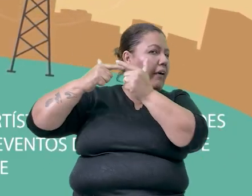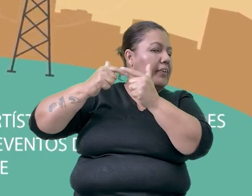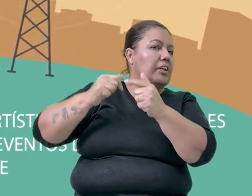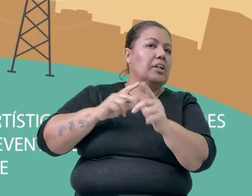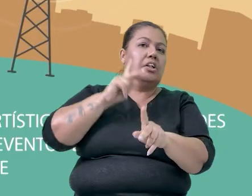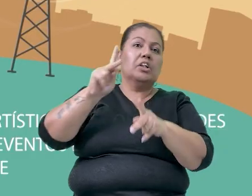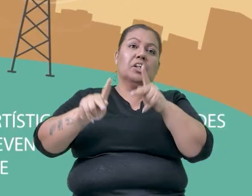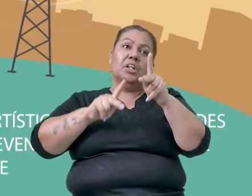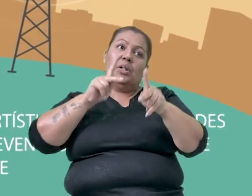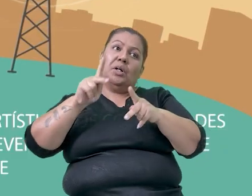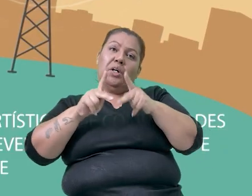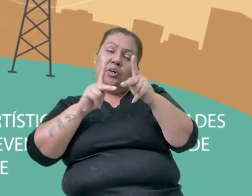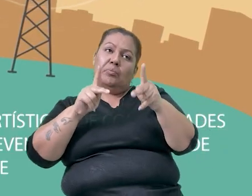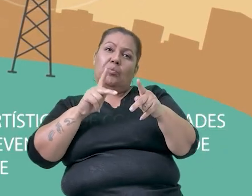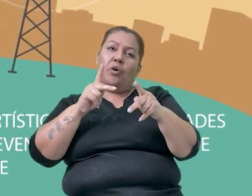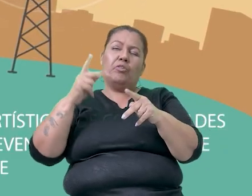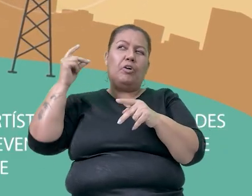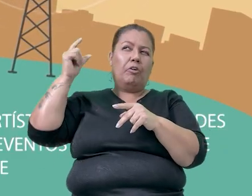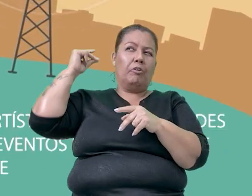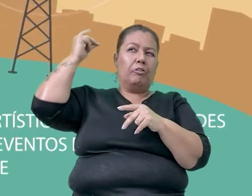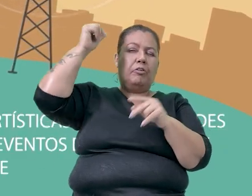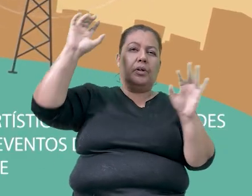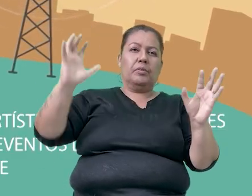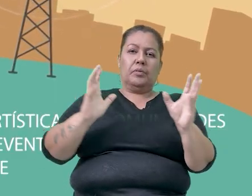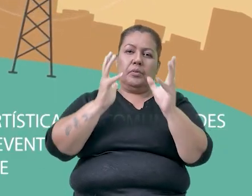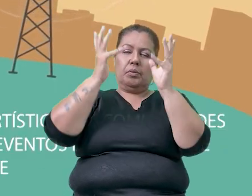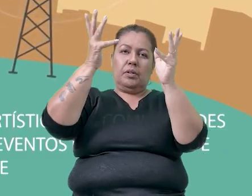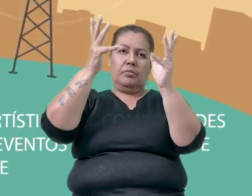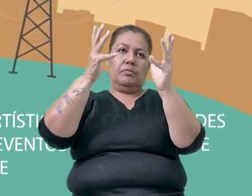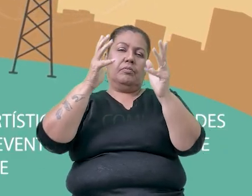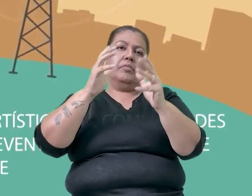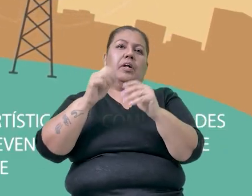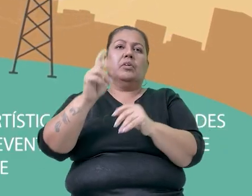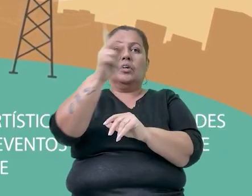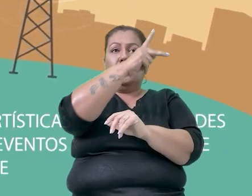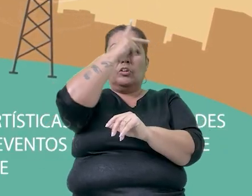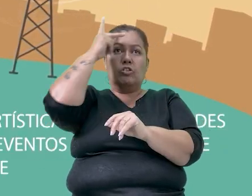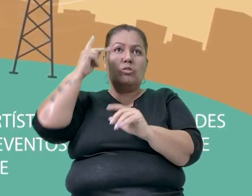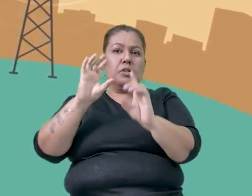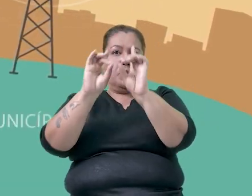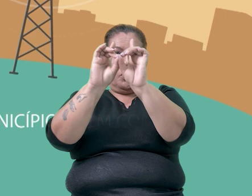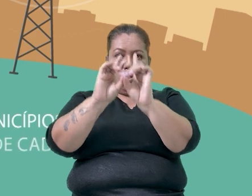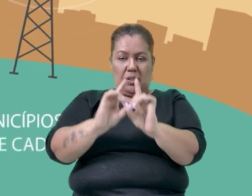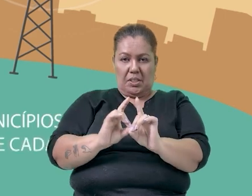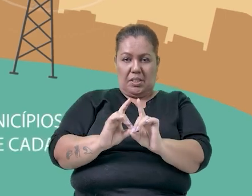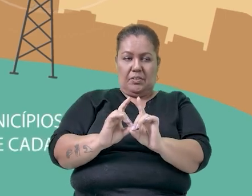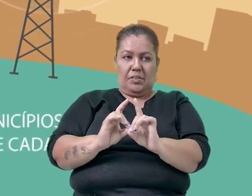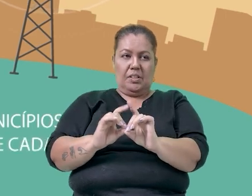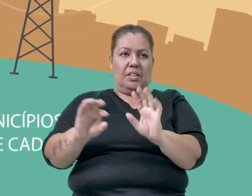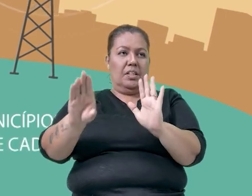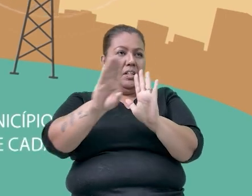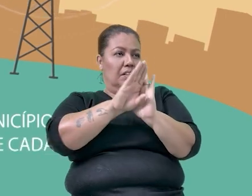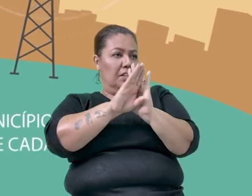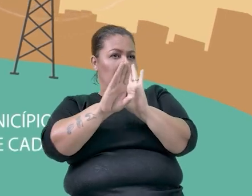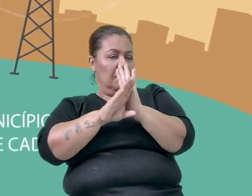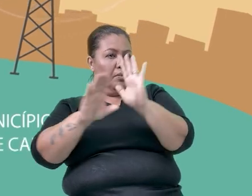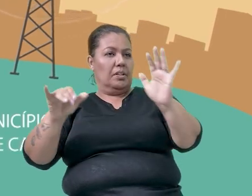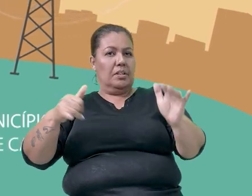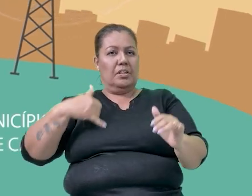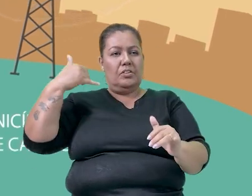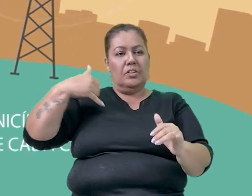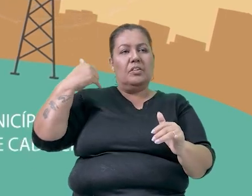povos originários, bem como de eventos desportivos de pessoas com deficiência e as programações de aniversários